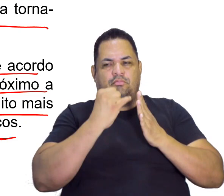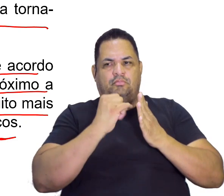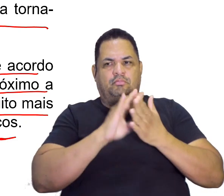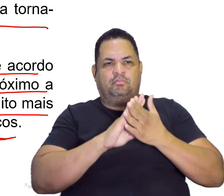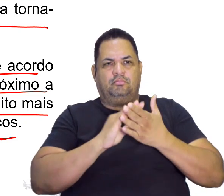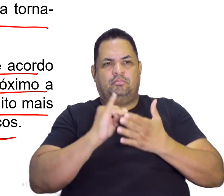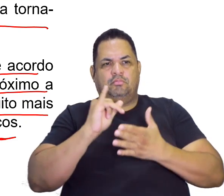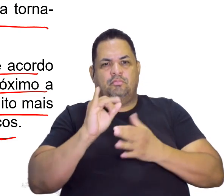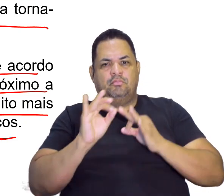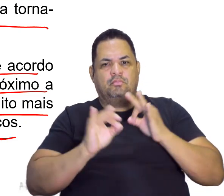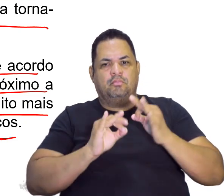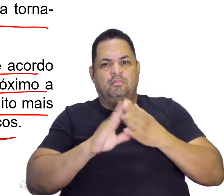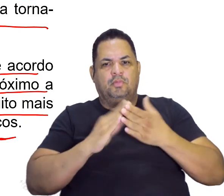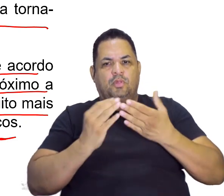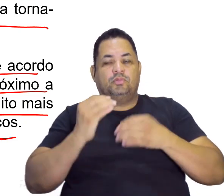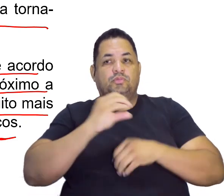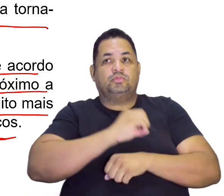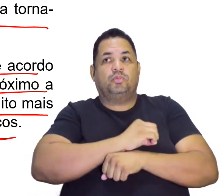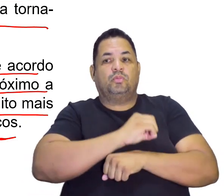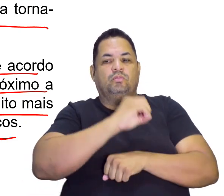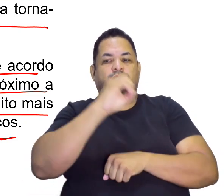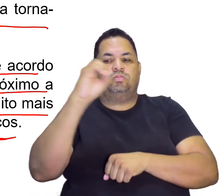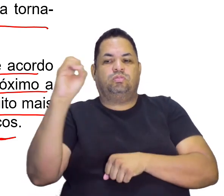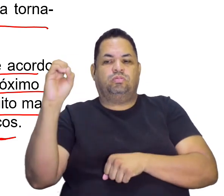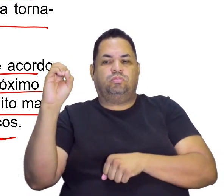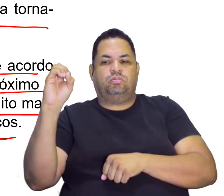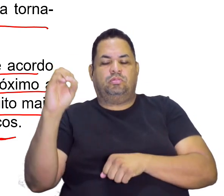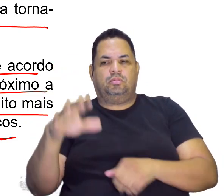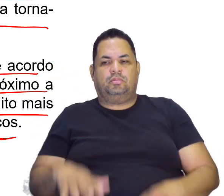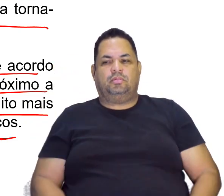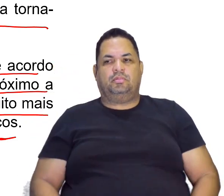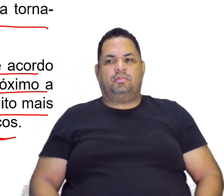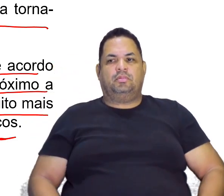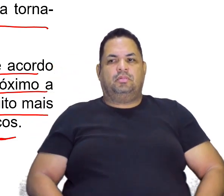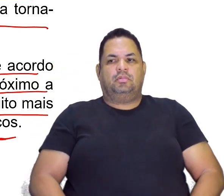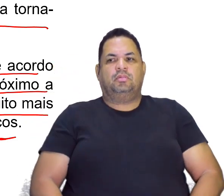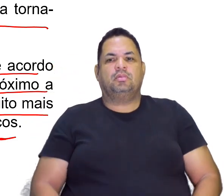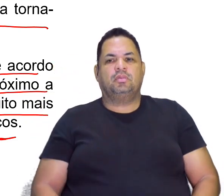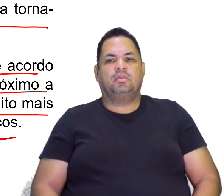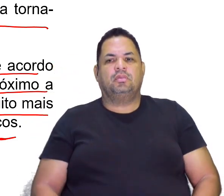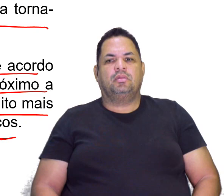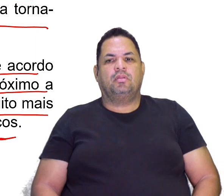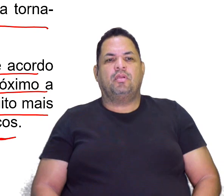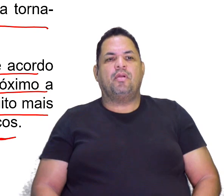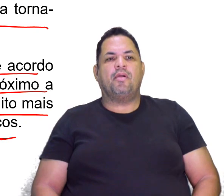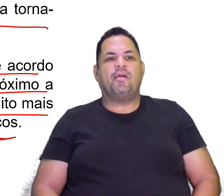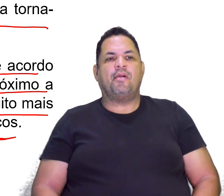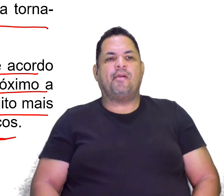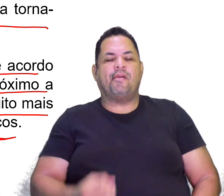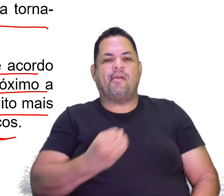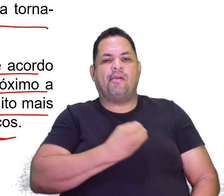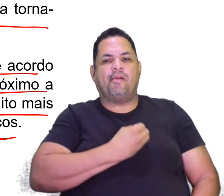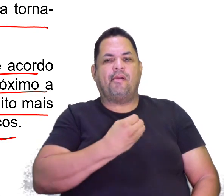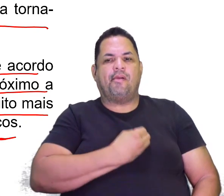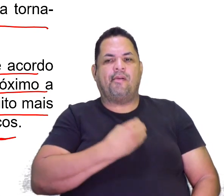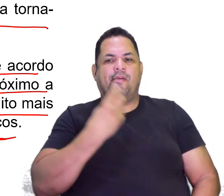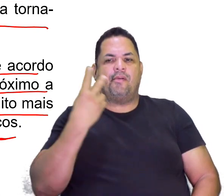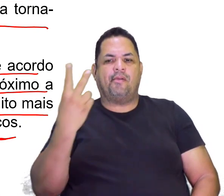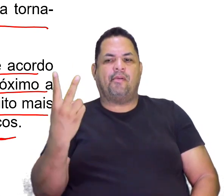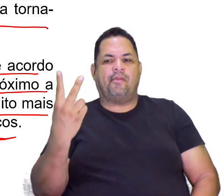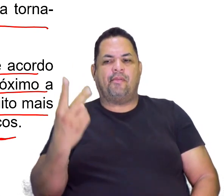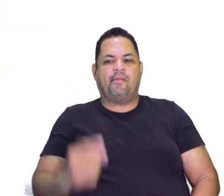A impressão do nascer do sol. Então vamos agora para a nossa questão de número